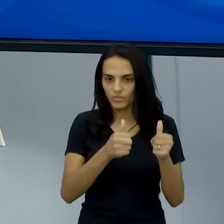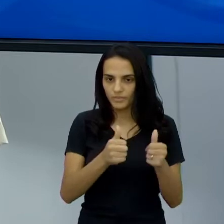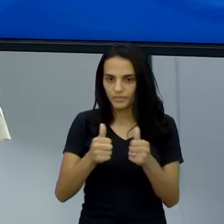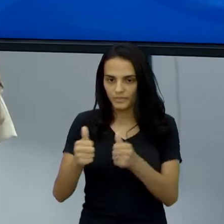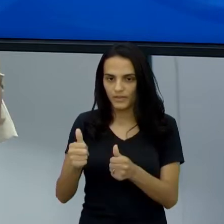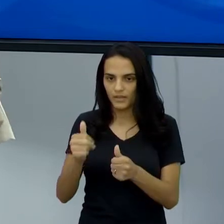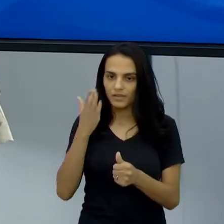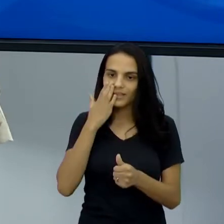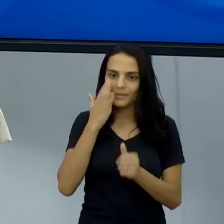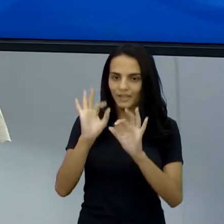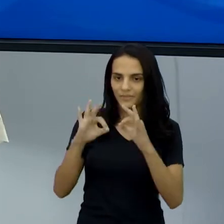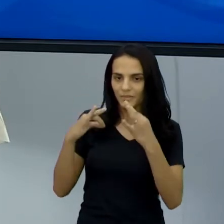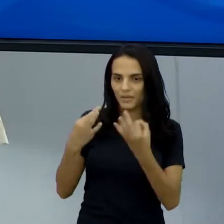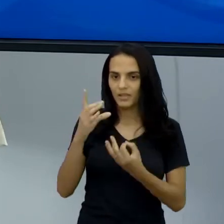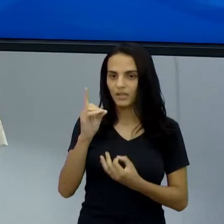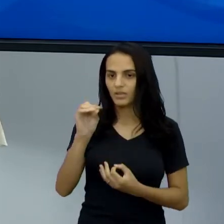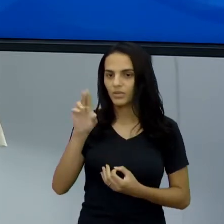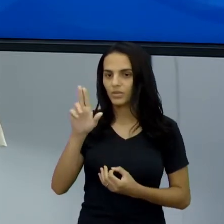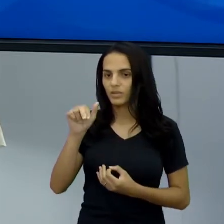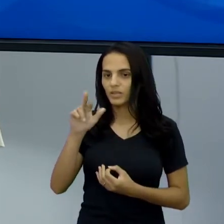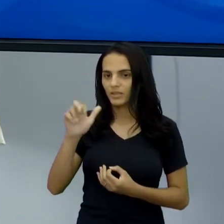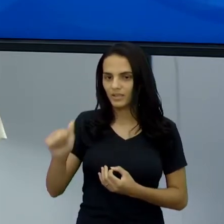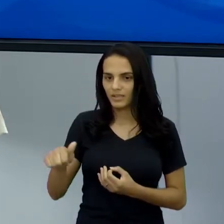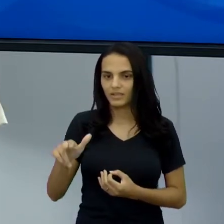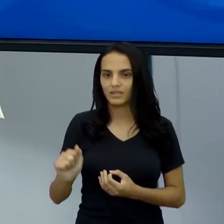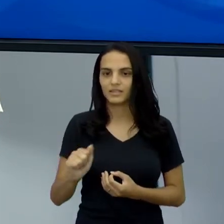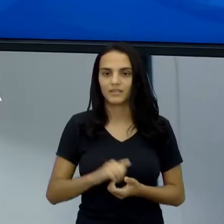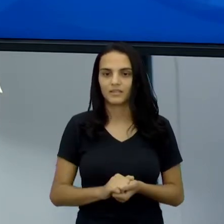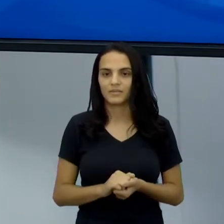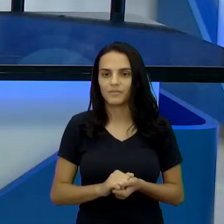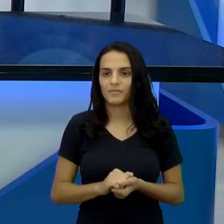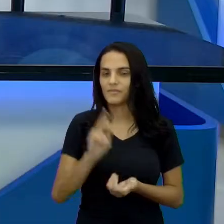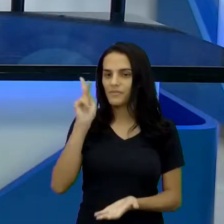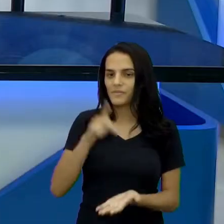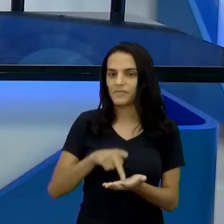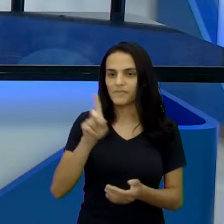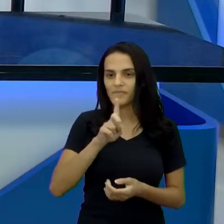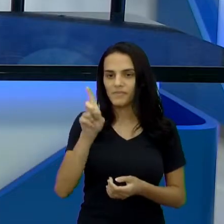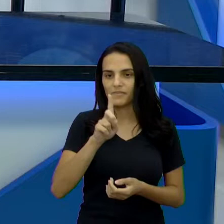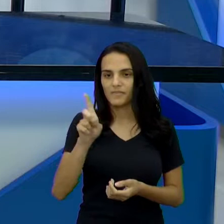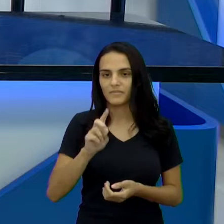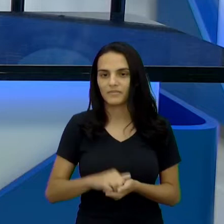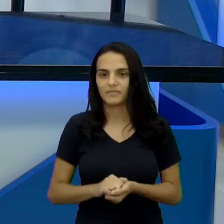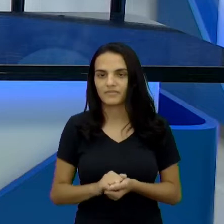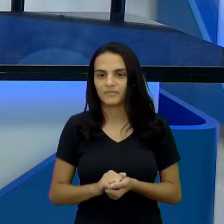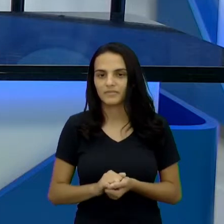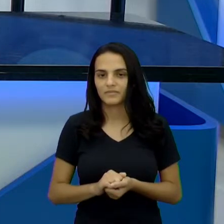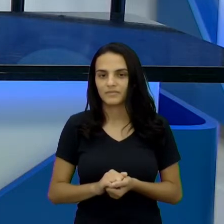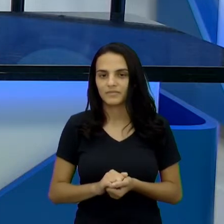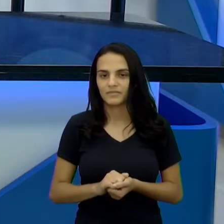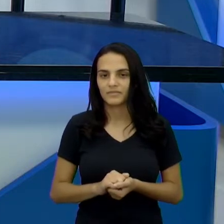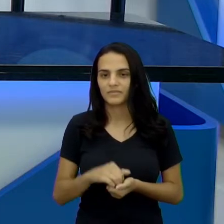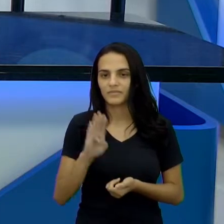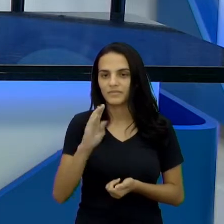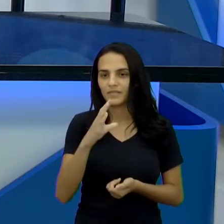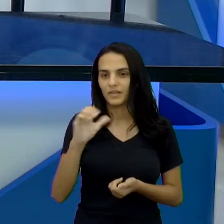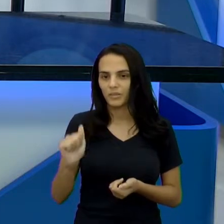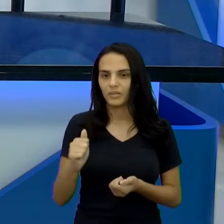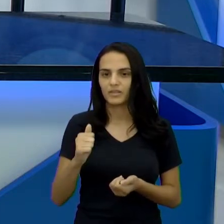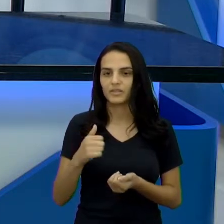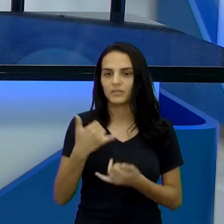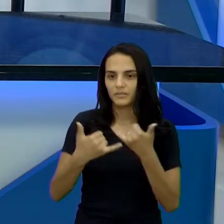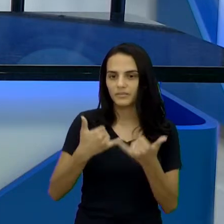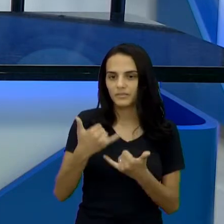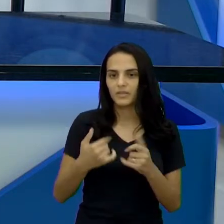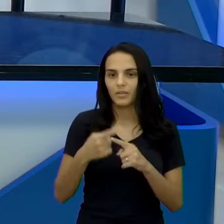família Doriana? Que na verdade a gente descobre que não é verdade. É comercial de margarida. O Boca. O Boca lá zoando. Porque